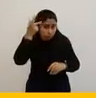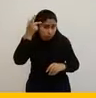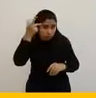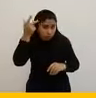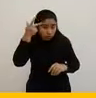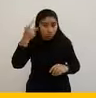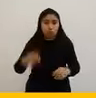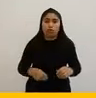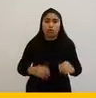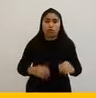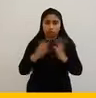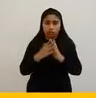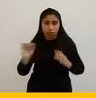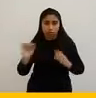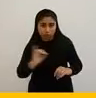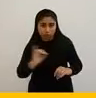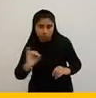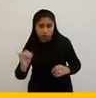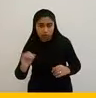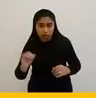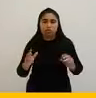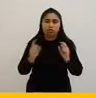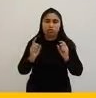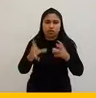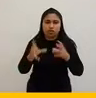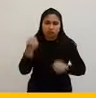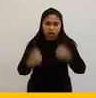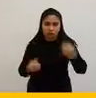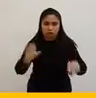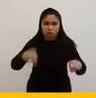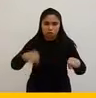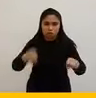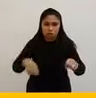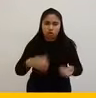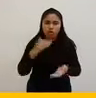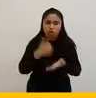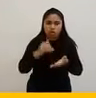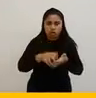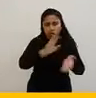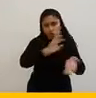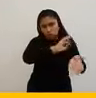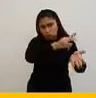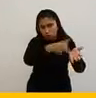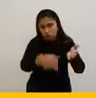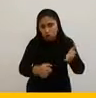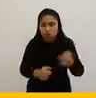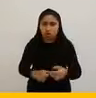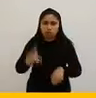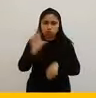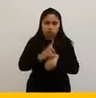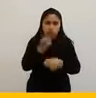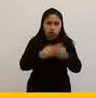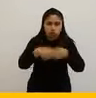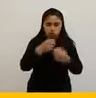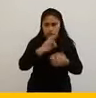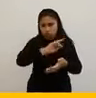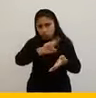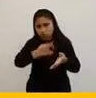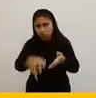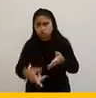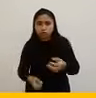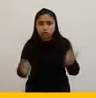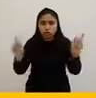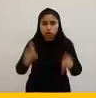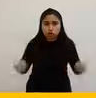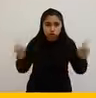Atividades imobiliárias, concessionárias, escritórios em geral, comércios varejistas,